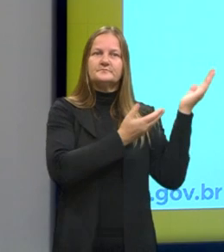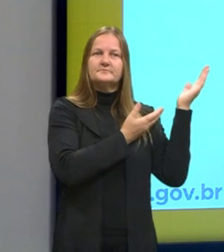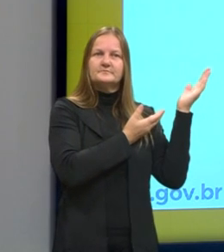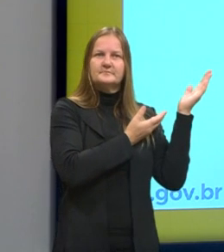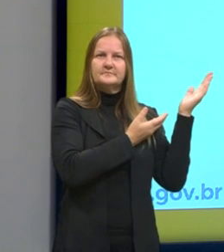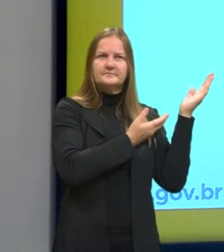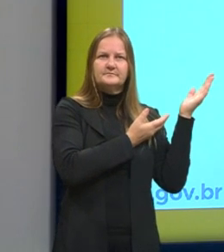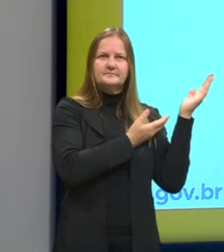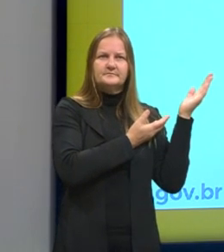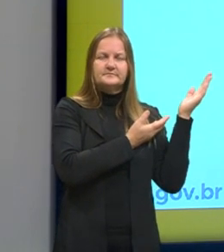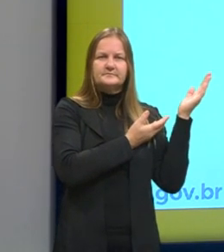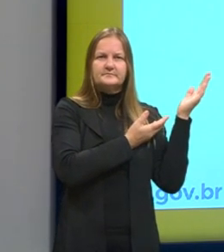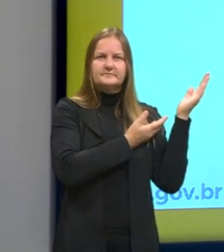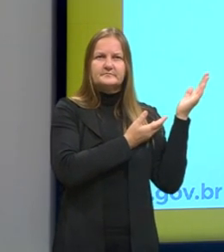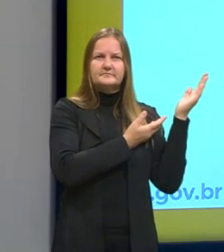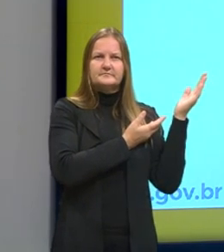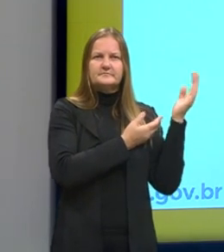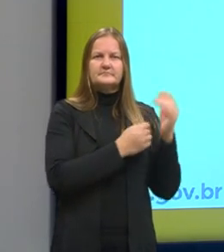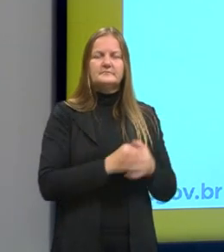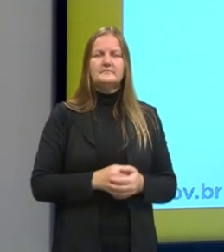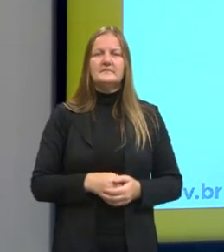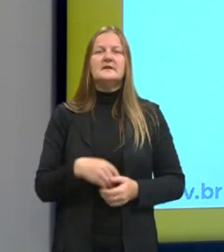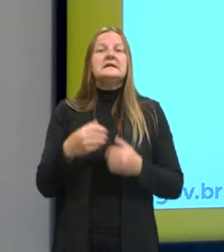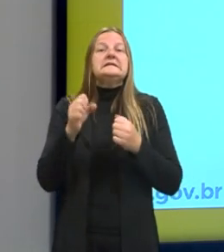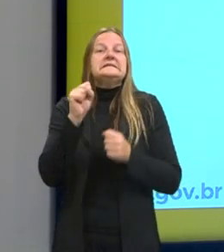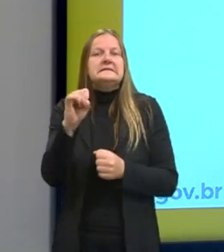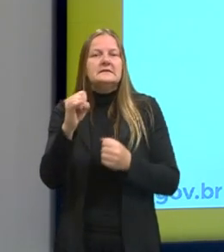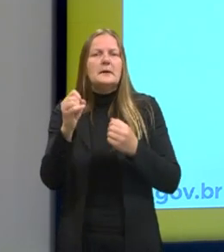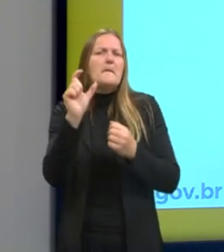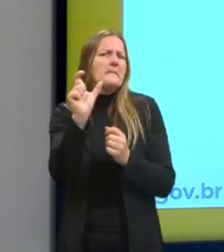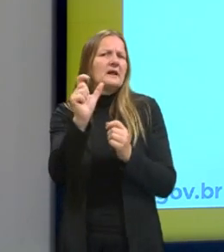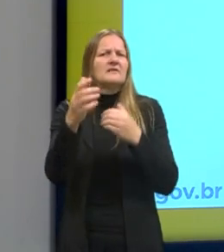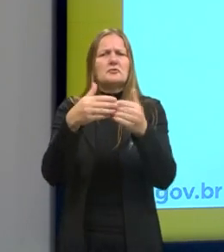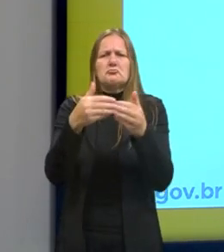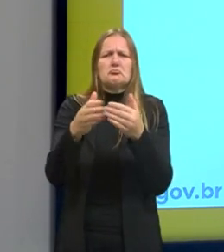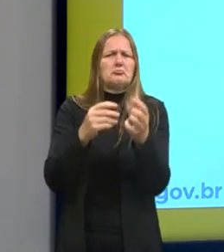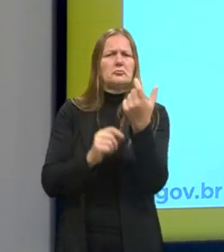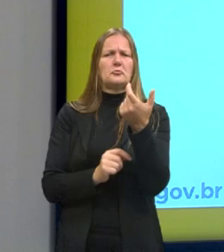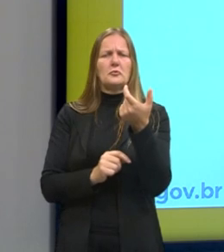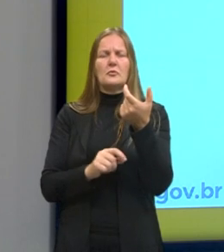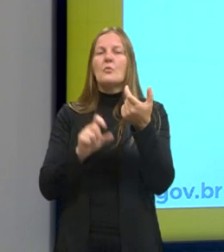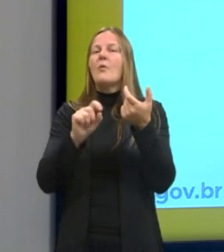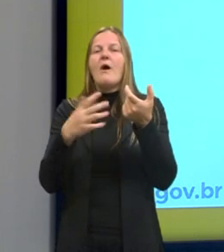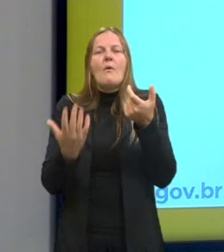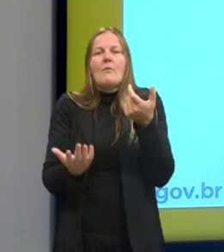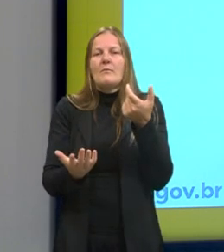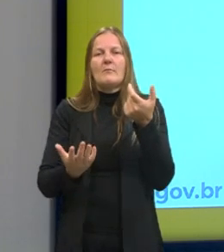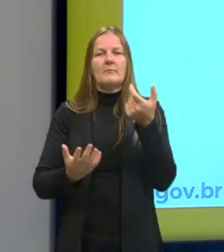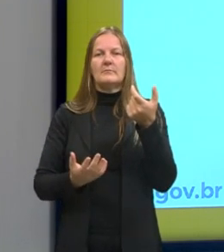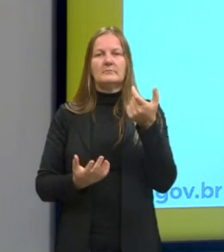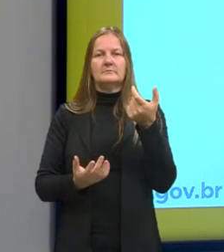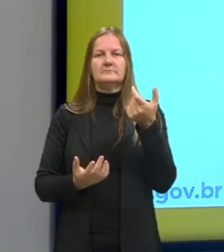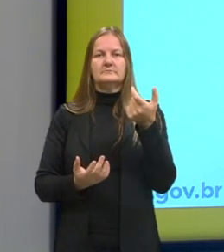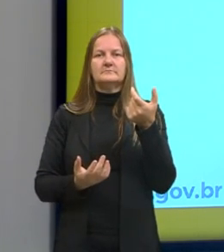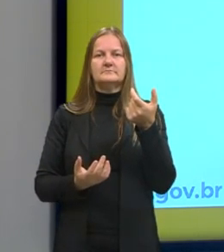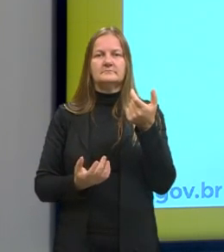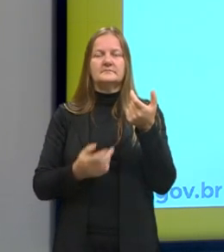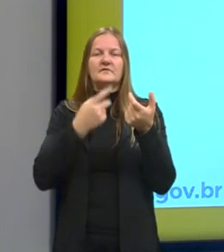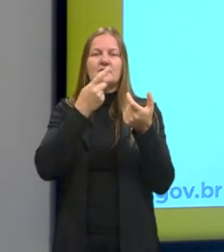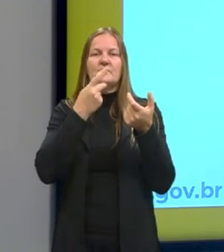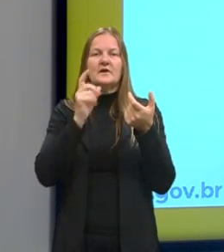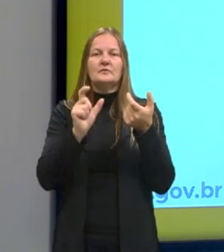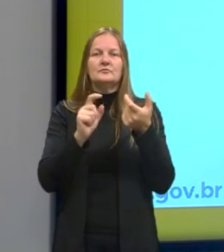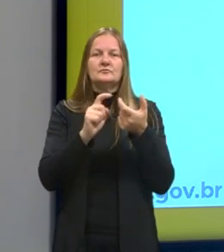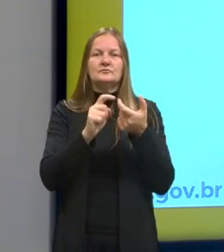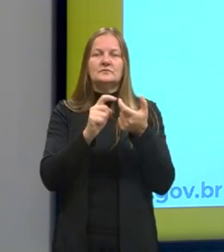de, se eu tenho uma palavra qualquer, como é que eu vou saber, por exemplo, se eu digo que ela